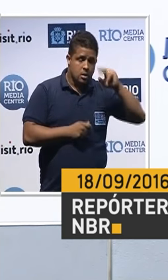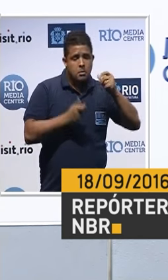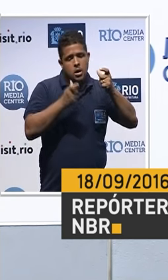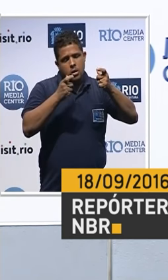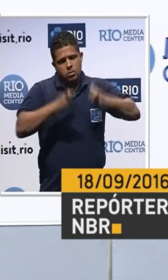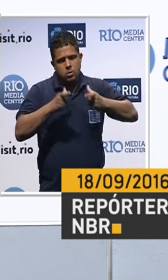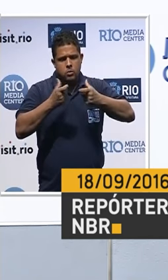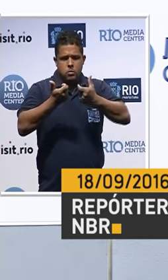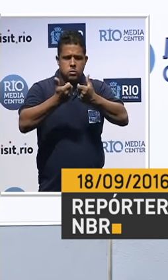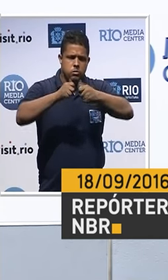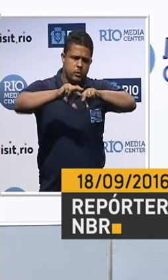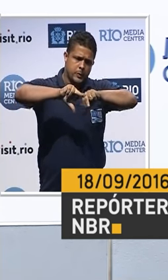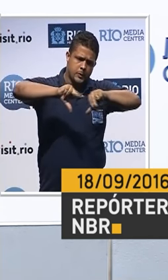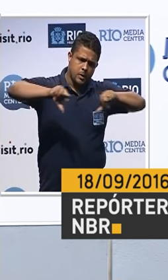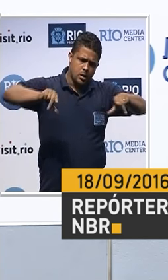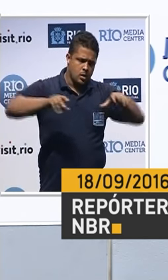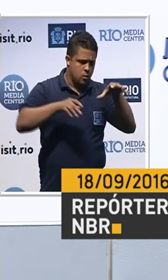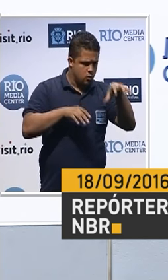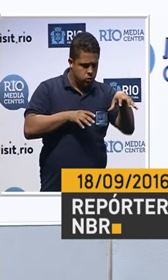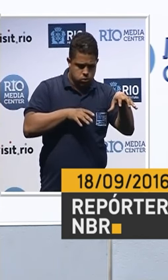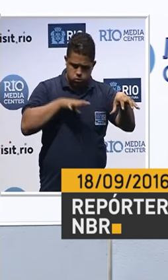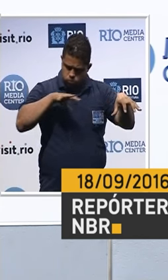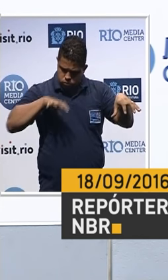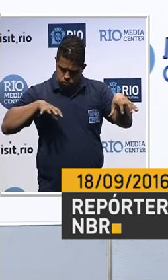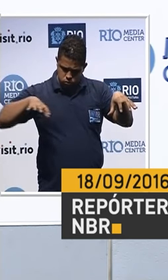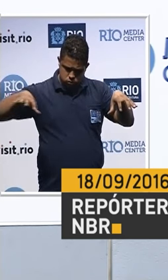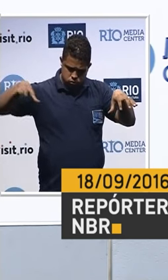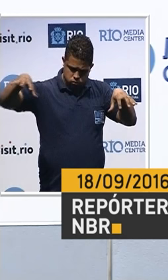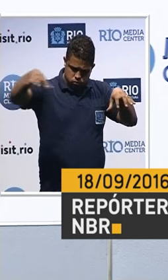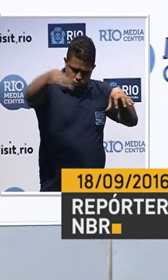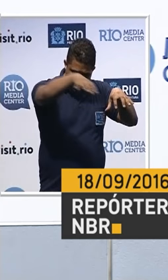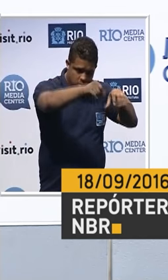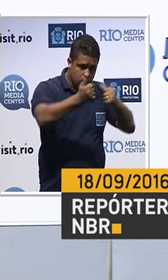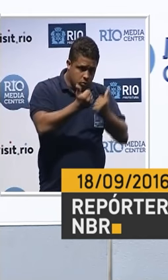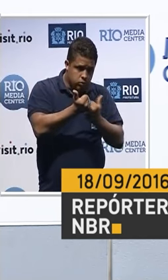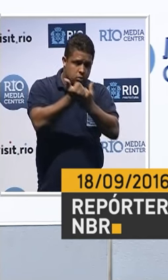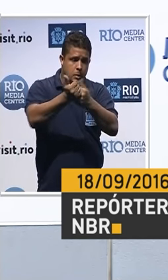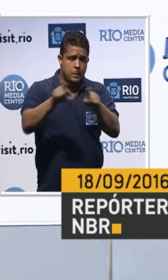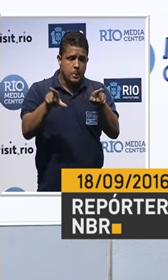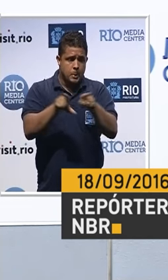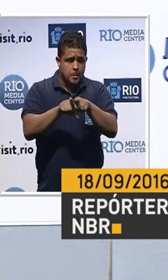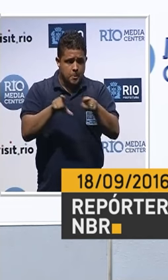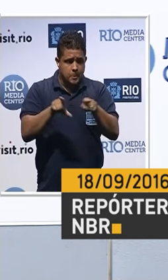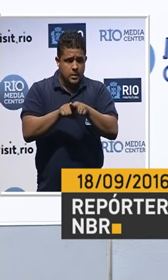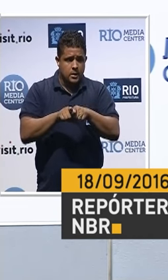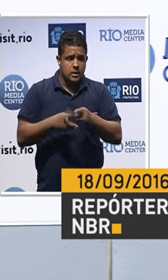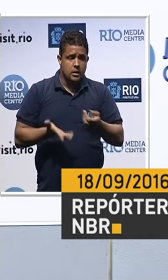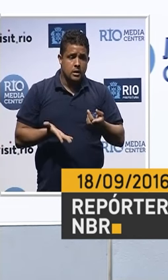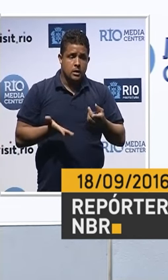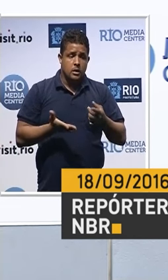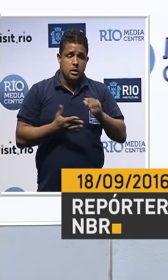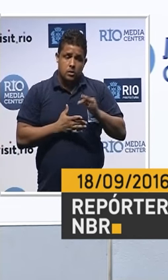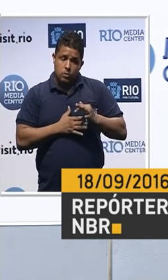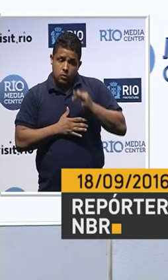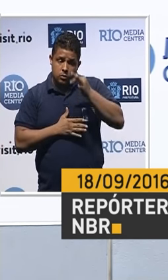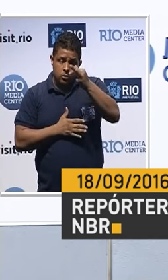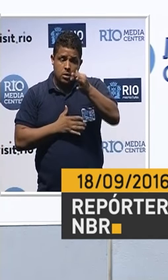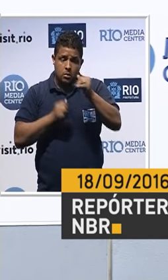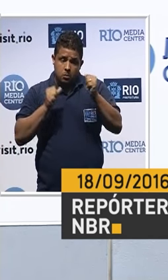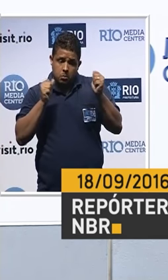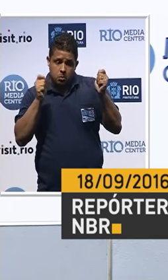atividade, inclusive dividindo o calendário com o rugby, permitindo também que outra modalidade